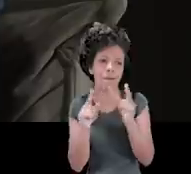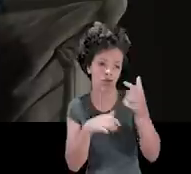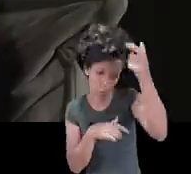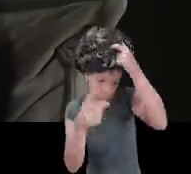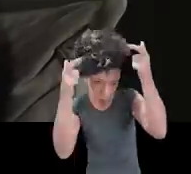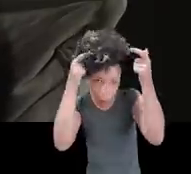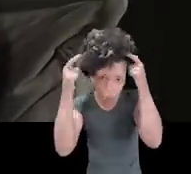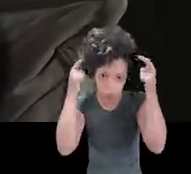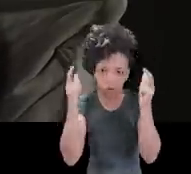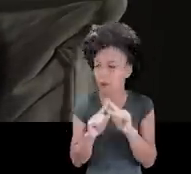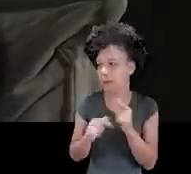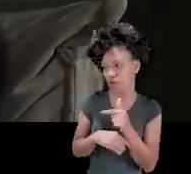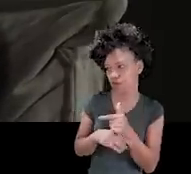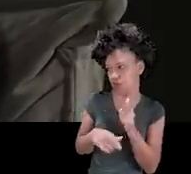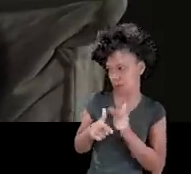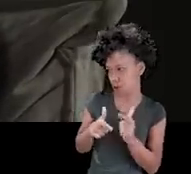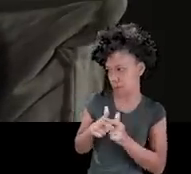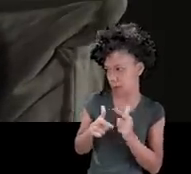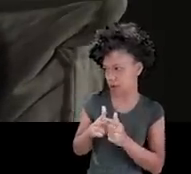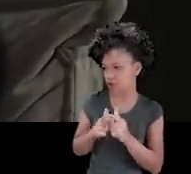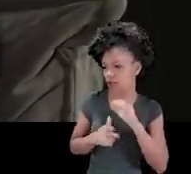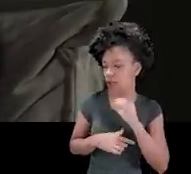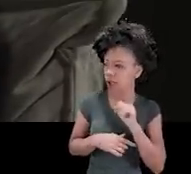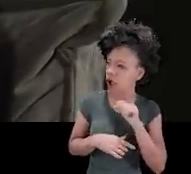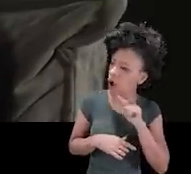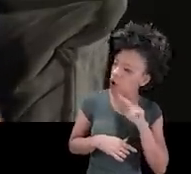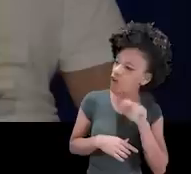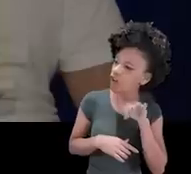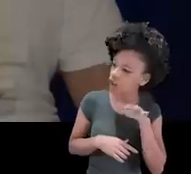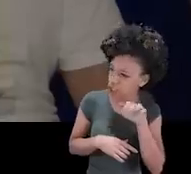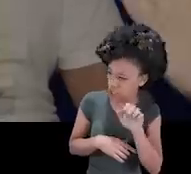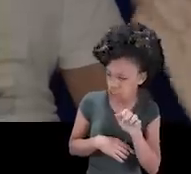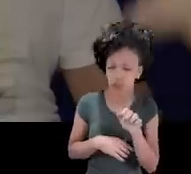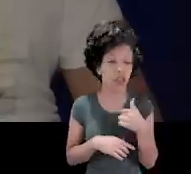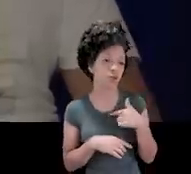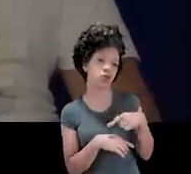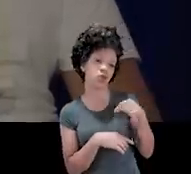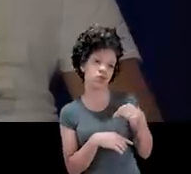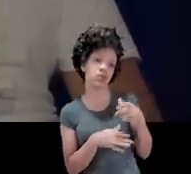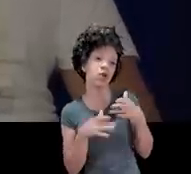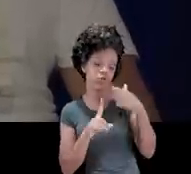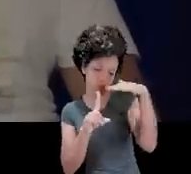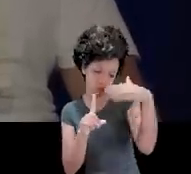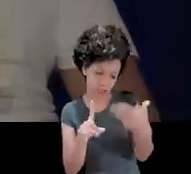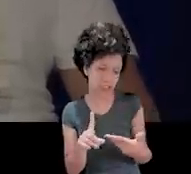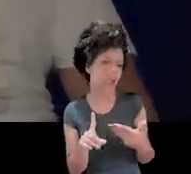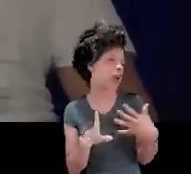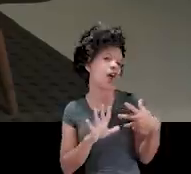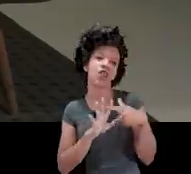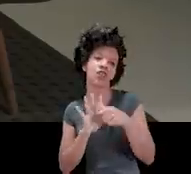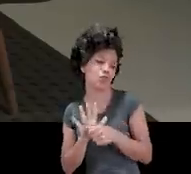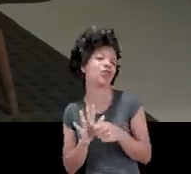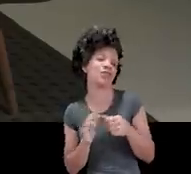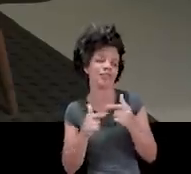aqui. Mas você não tinha um probleminha de calvície no começo da tua vida, não? Foi uma escolha mesmo. Assim, Você escolheu? Eu quis homenagear a todos que naturalmente